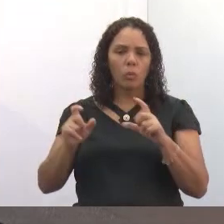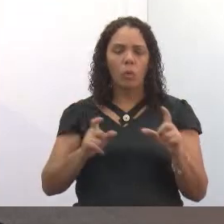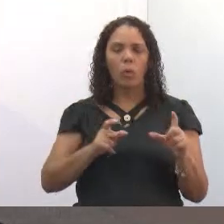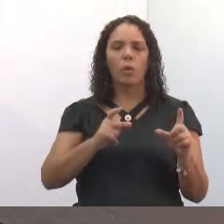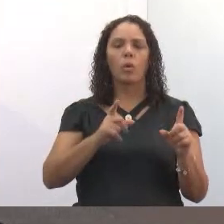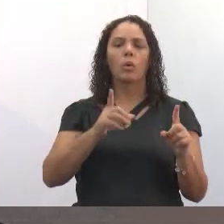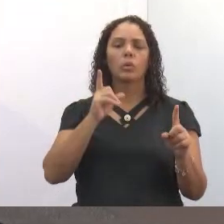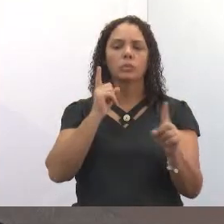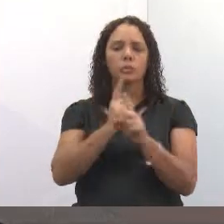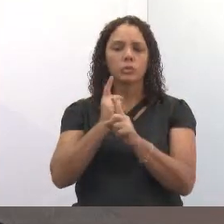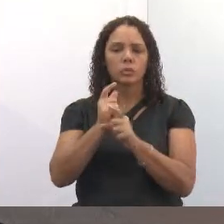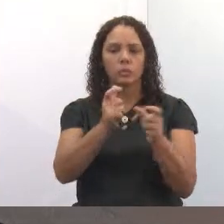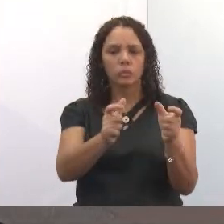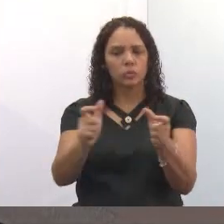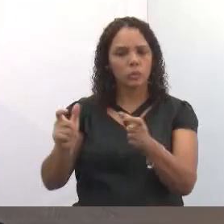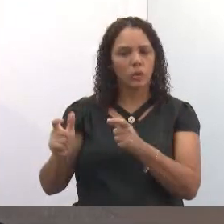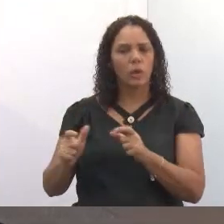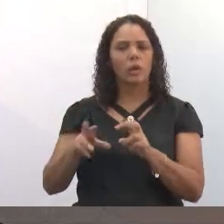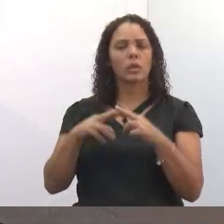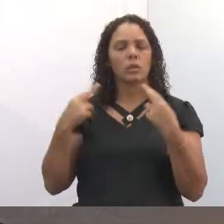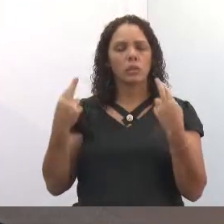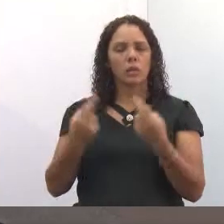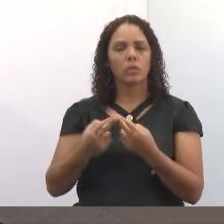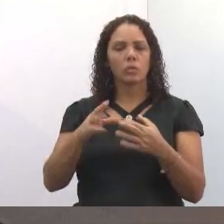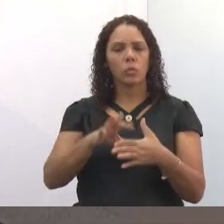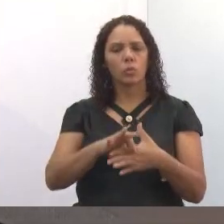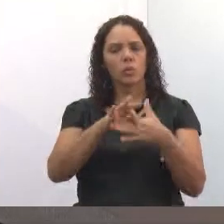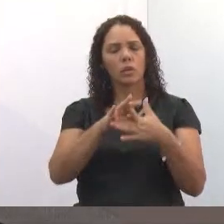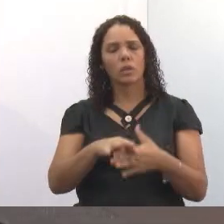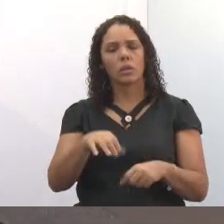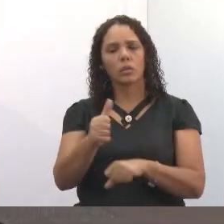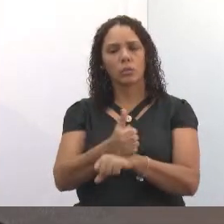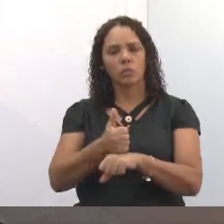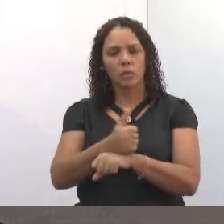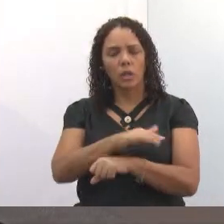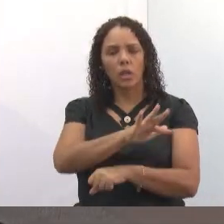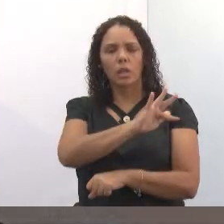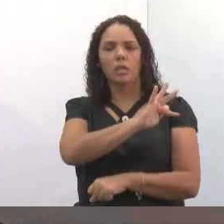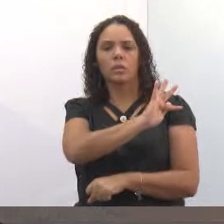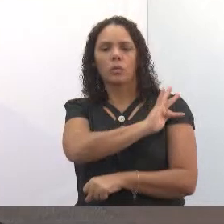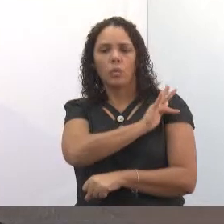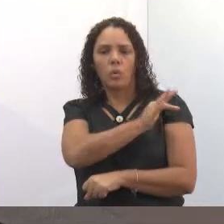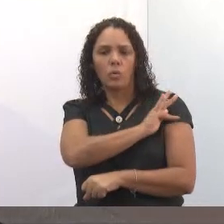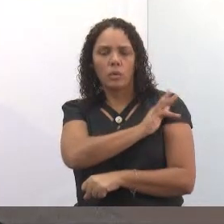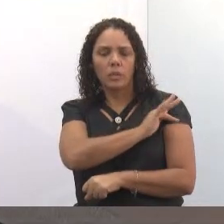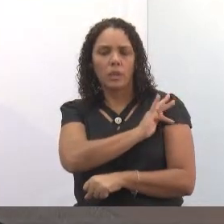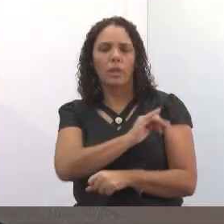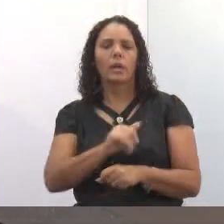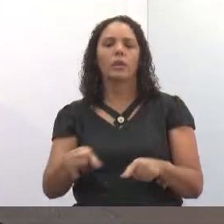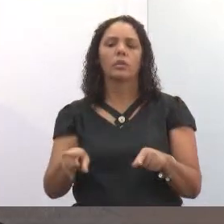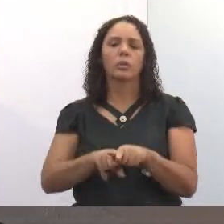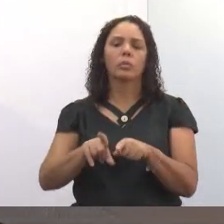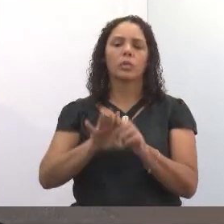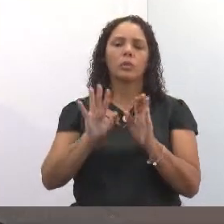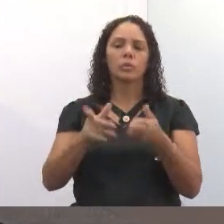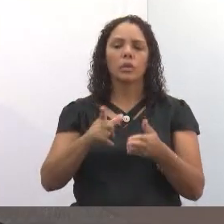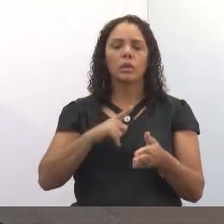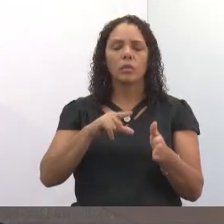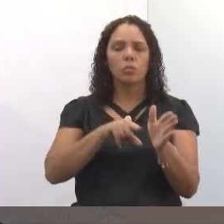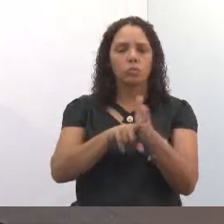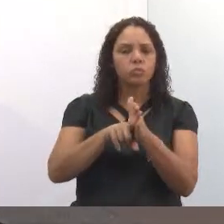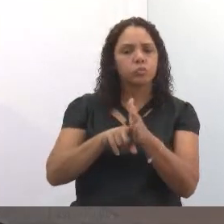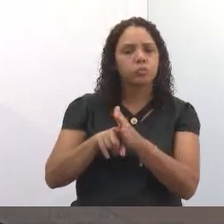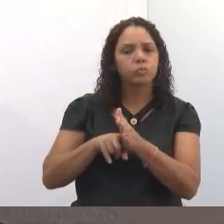área, reuniões com lideranças, reuniões com técnicos da municipalidade, levantamentos preliminar